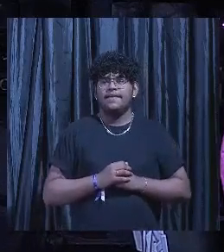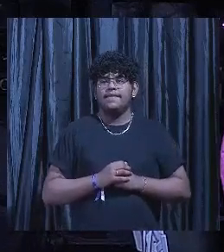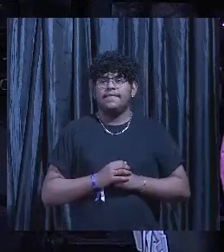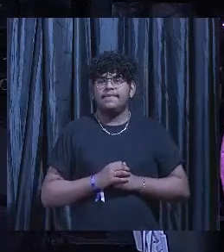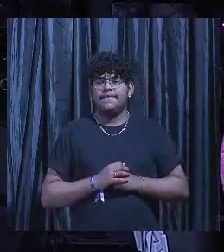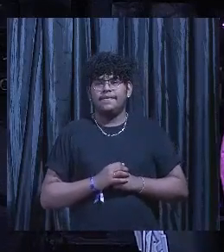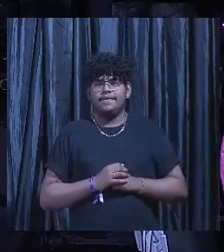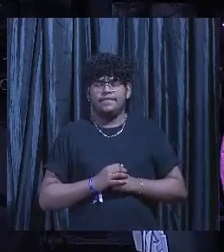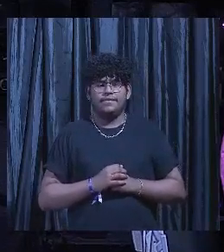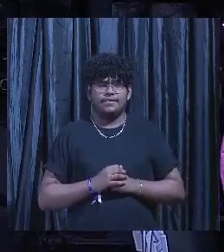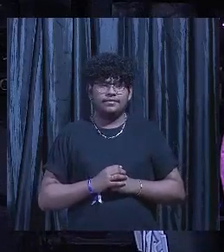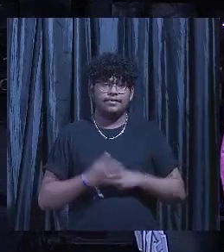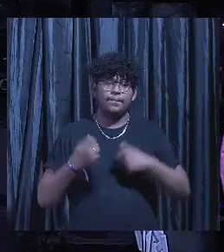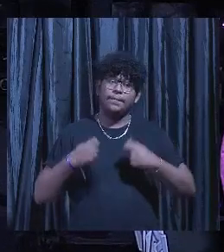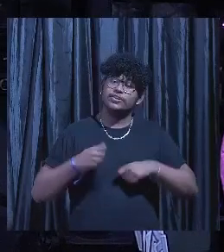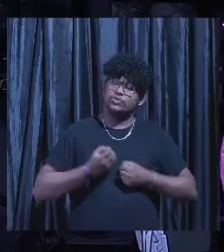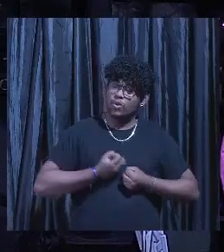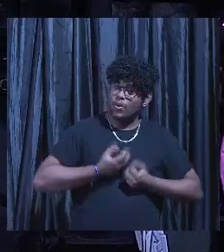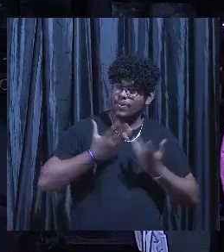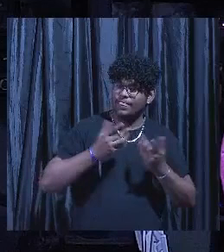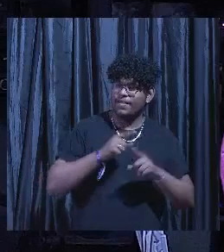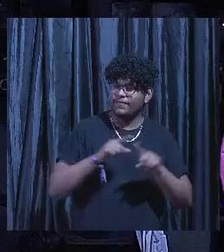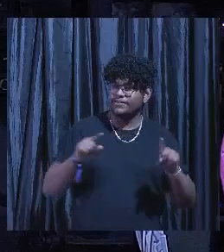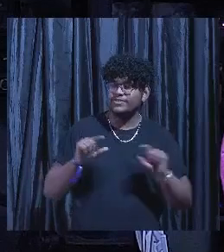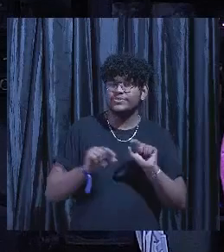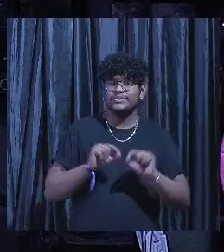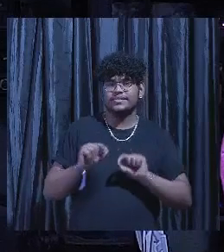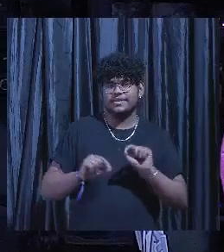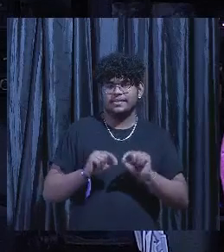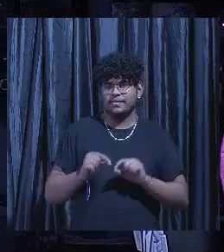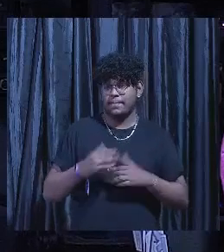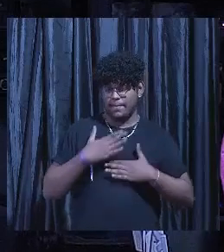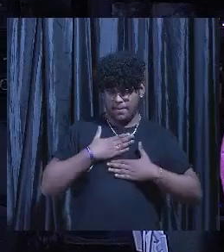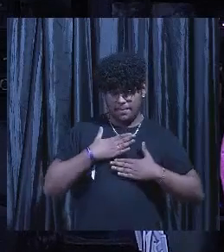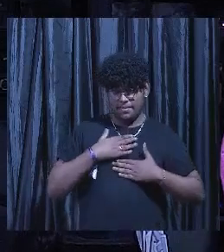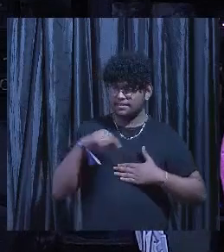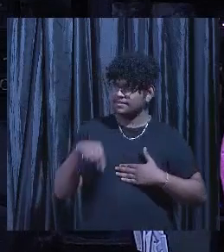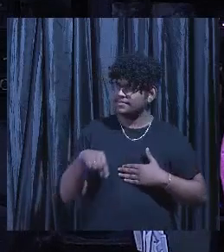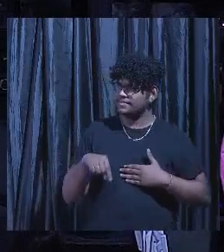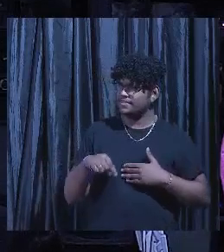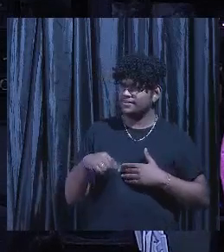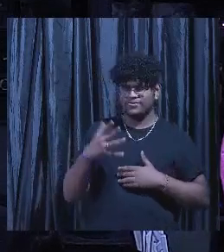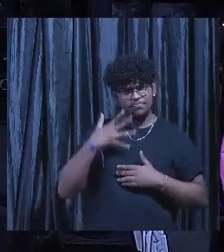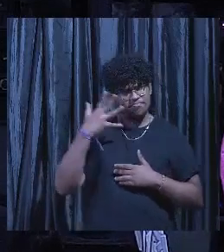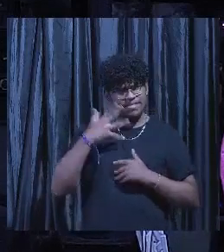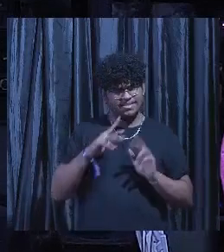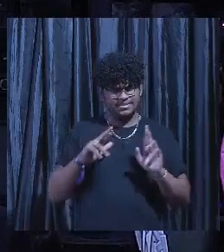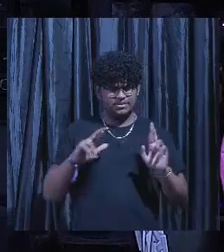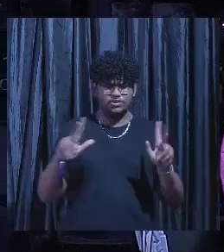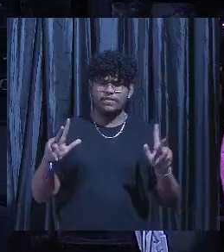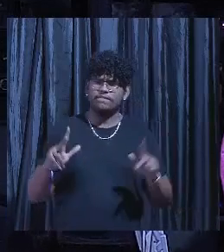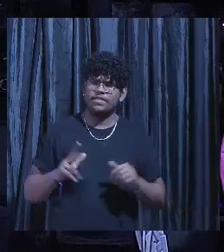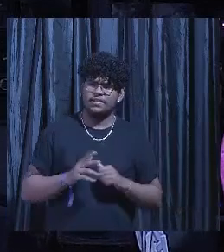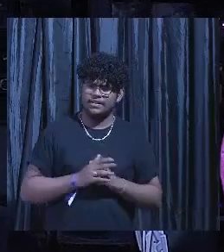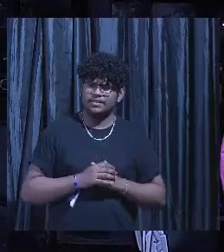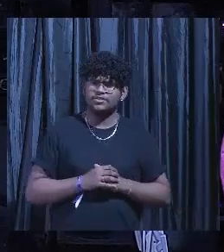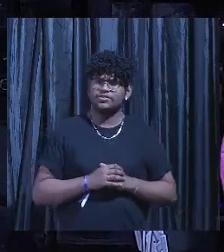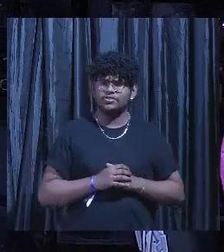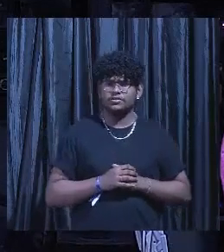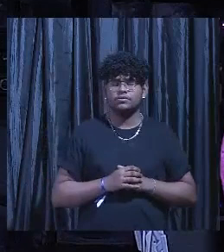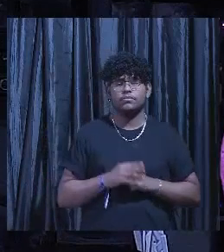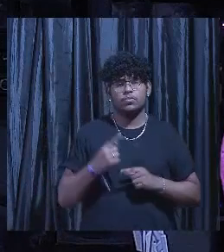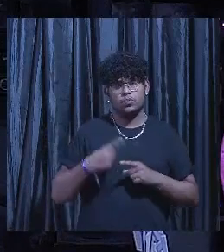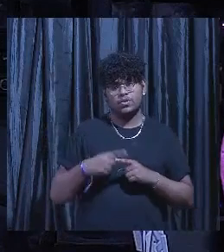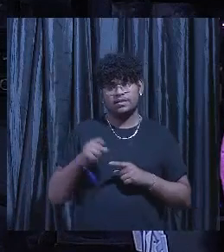confessar, assim, que para mim, isso aqui é muito diferente de qualquer palestra que eu venho fazendo nos últimos tempos, porque o pessoal